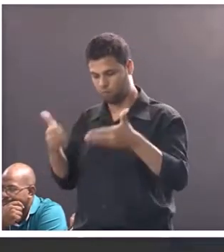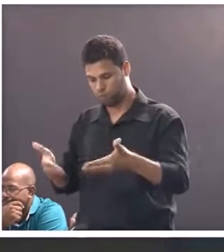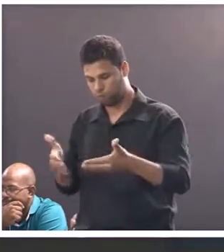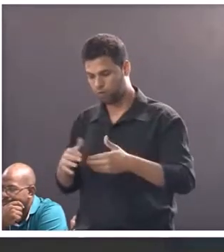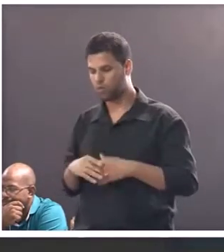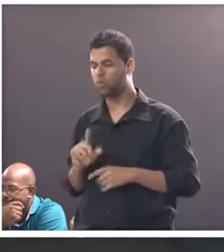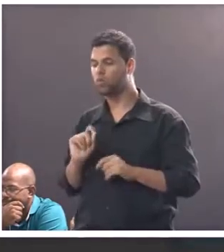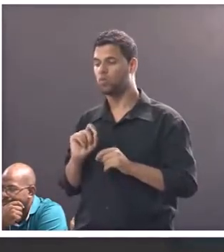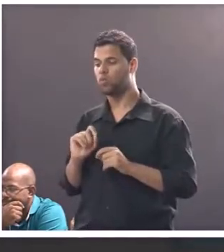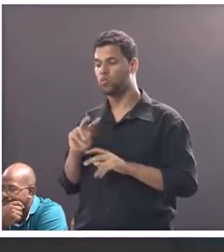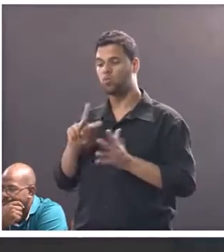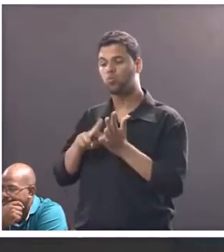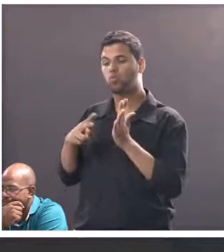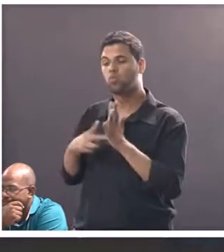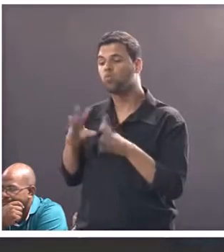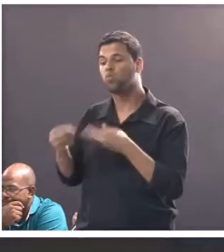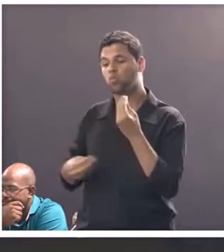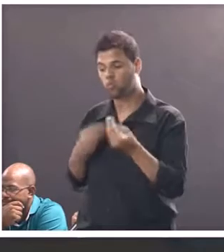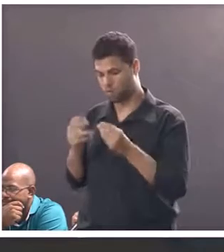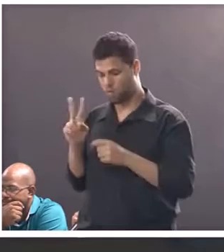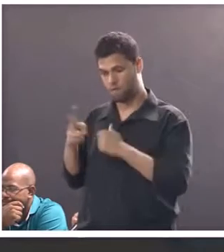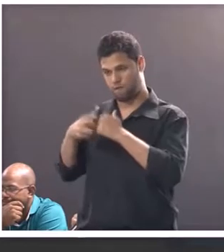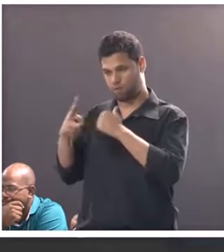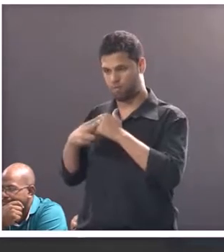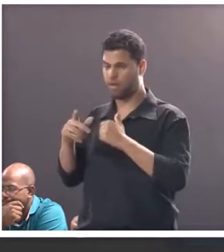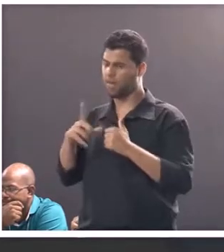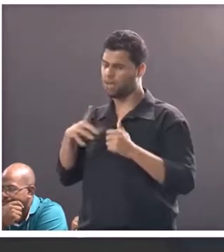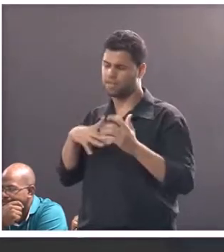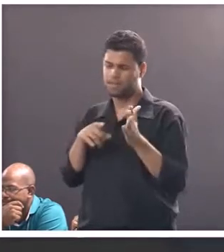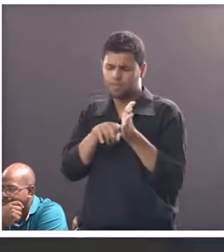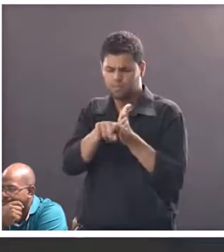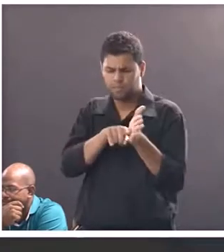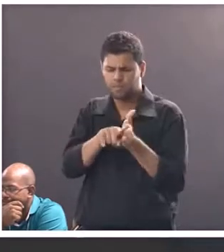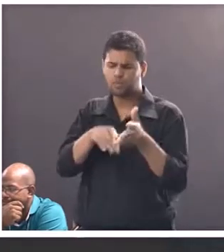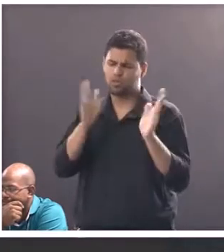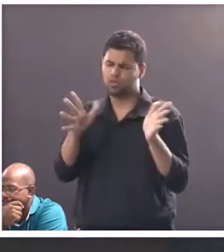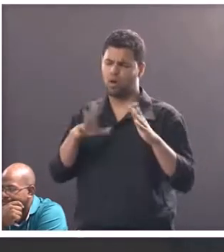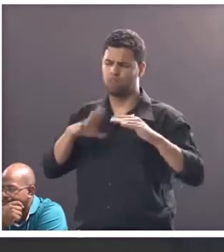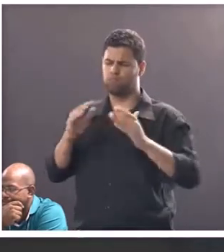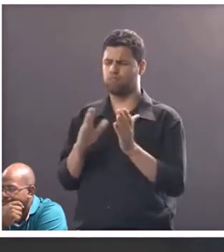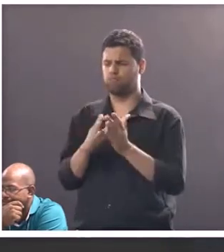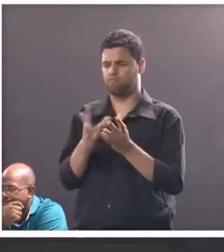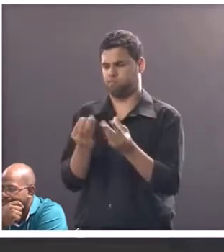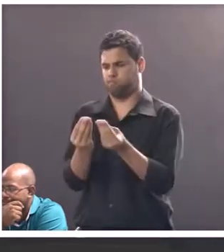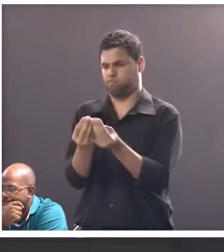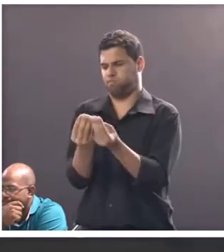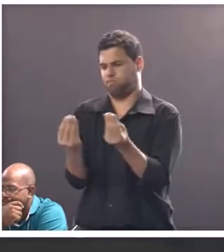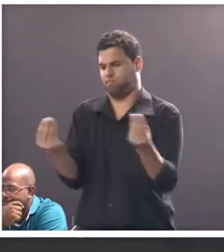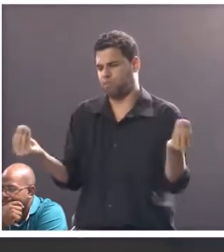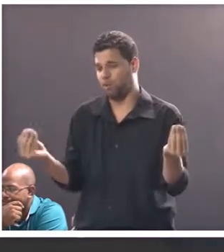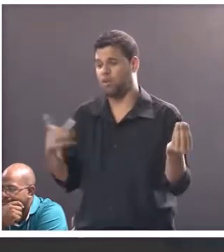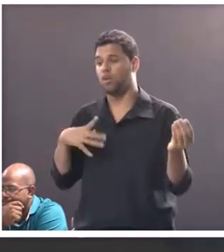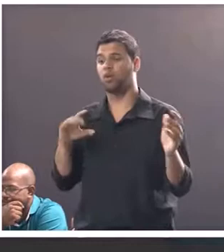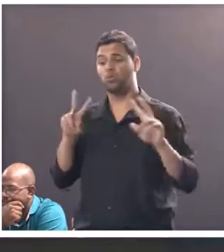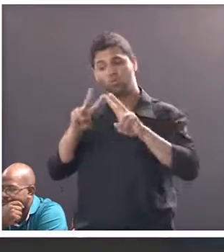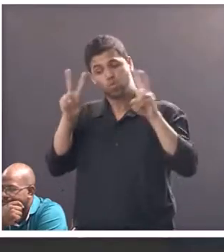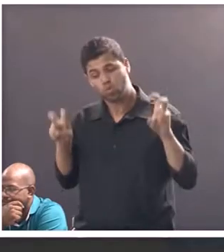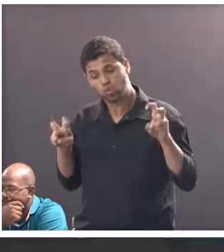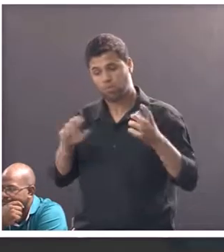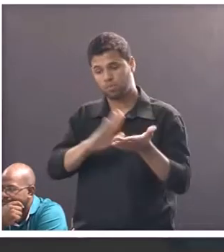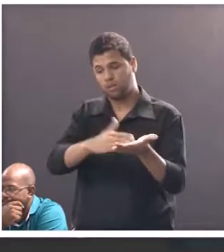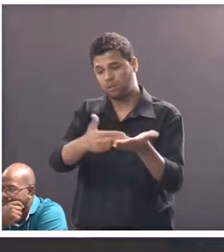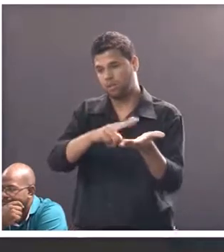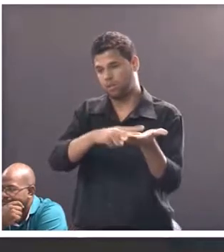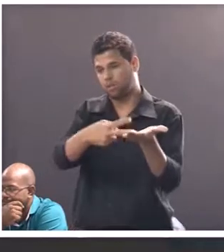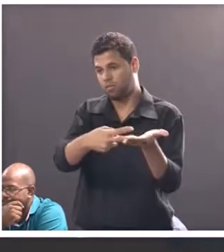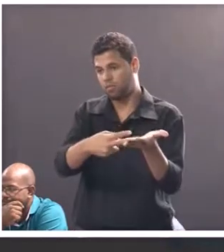à questão verbal. A gente tem muitas produções sobre tradução, artigos, etc. Mas, principalmente para a